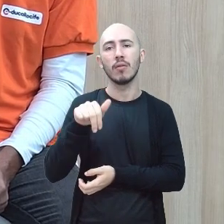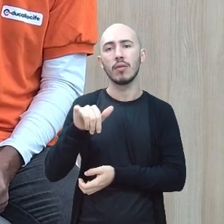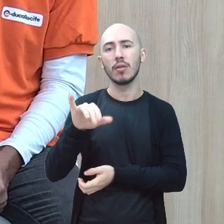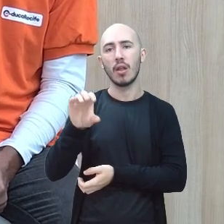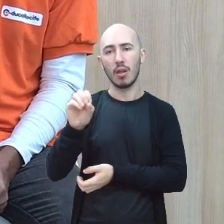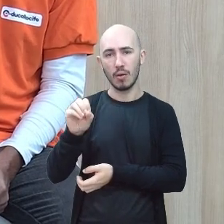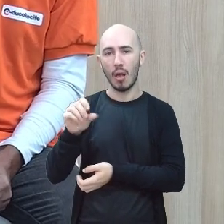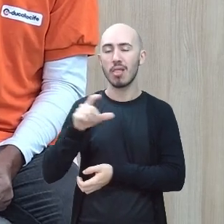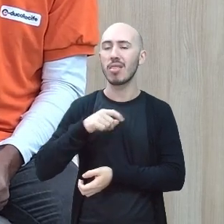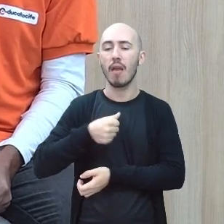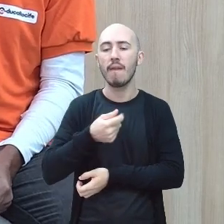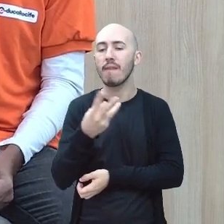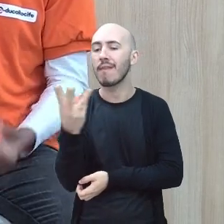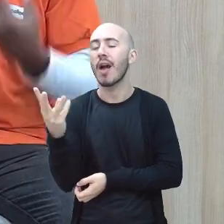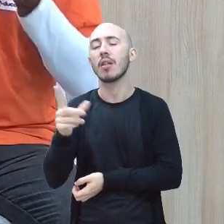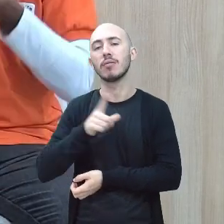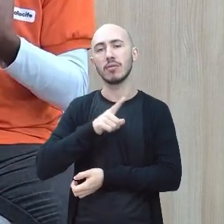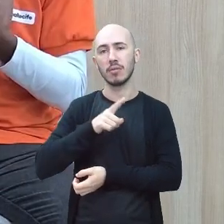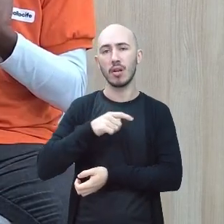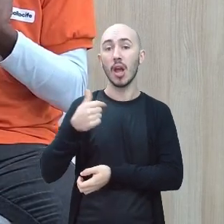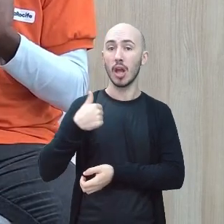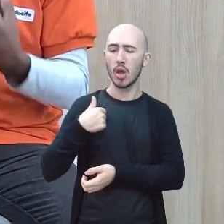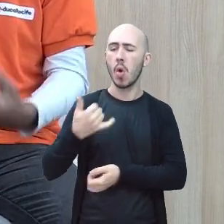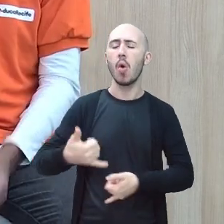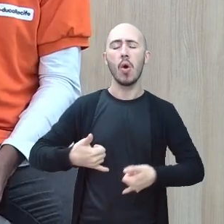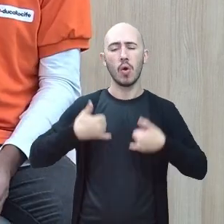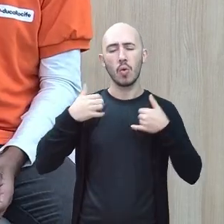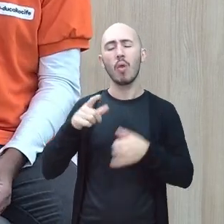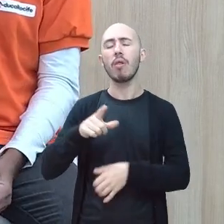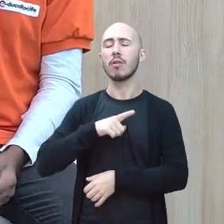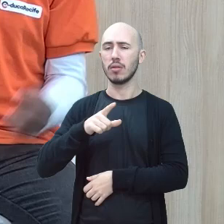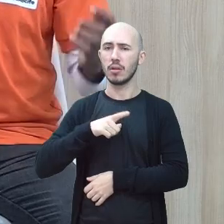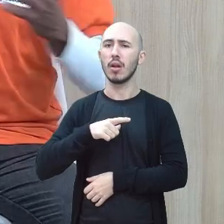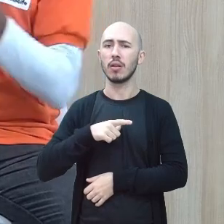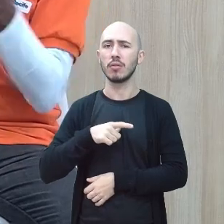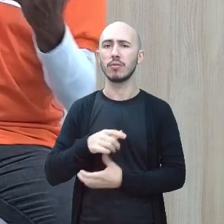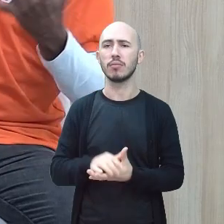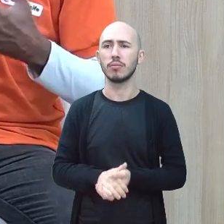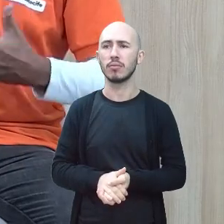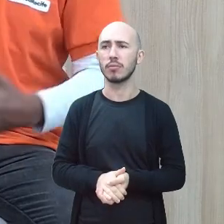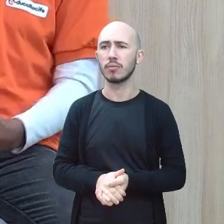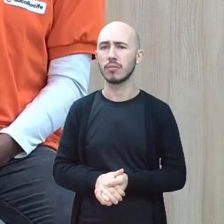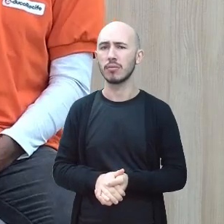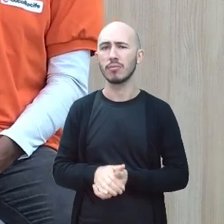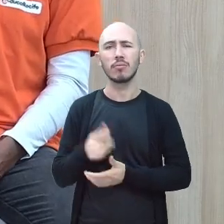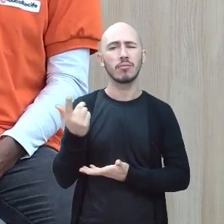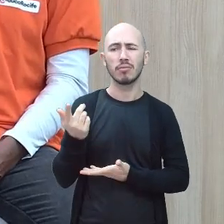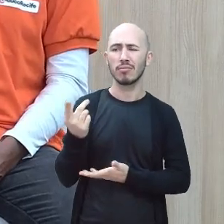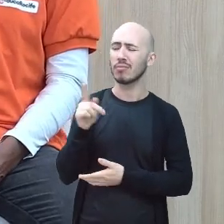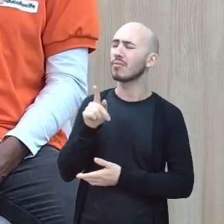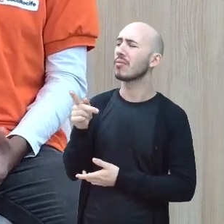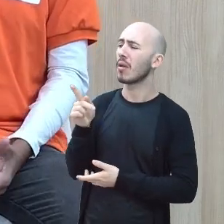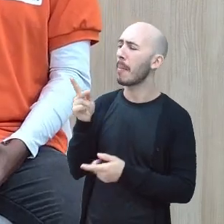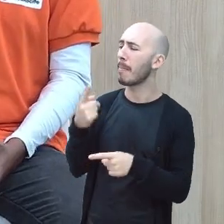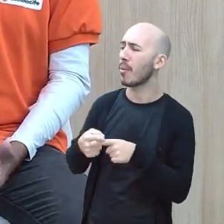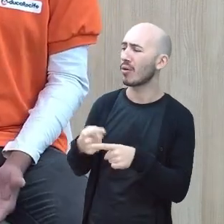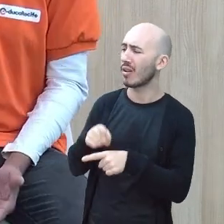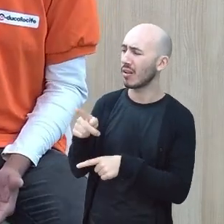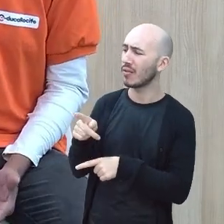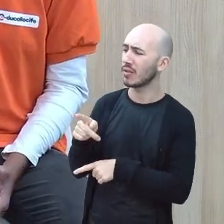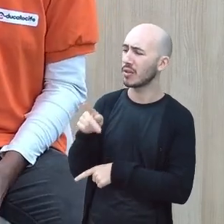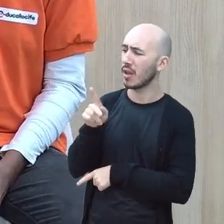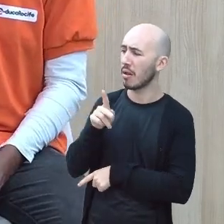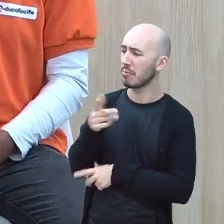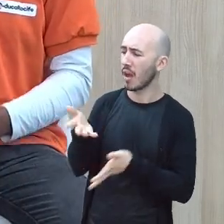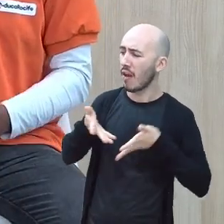não conheça a quantidade que existe. Eu tenho orgulho de ser filho. Professor, por que o senhor se diz filho de Pancararu e